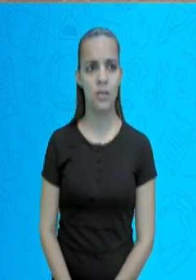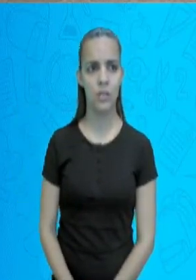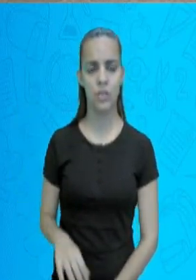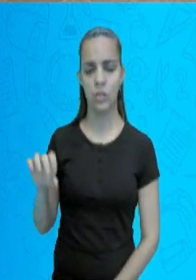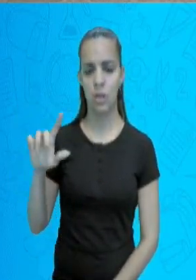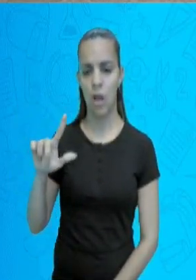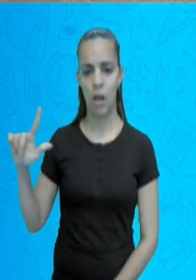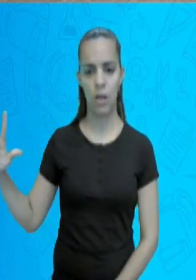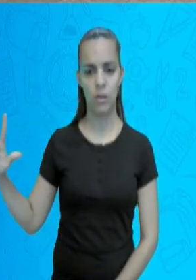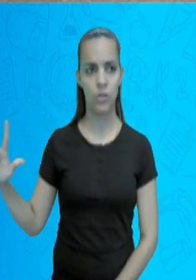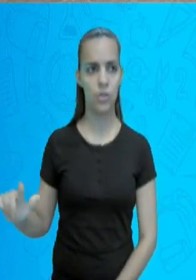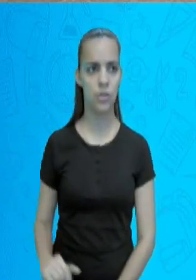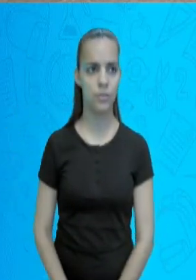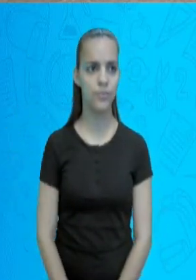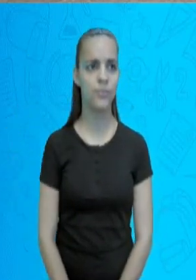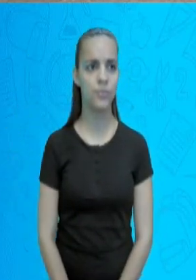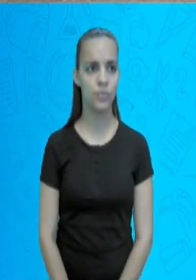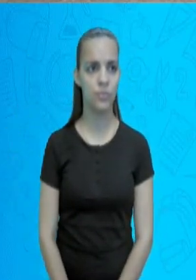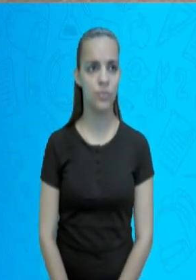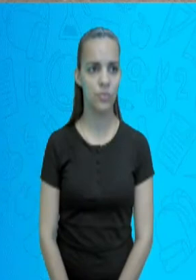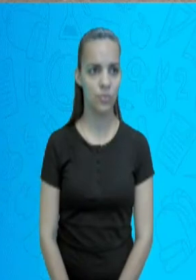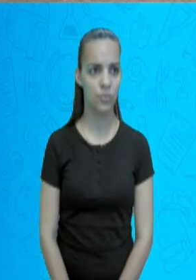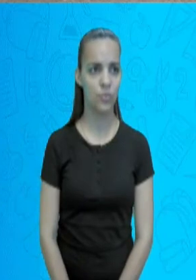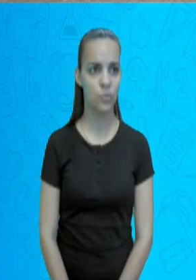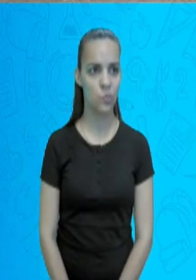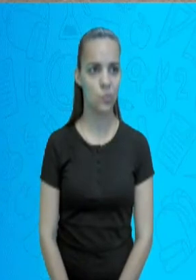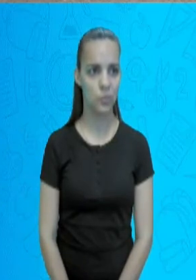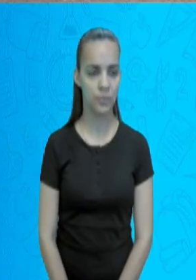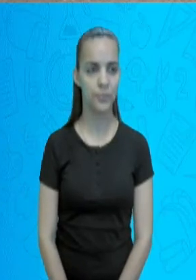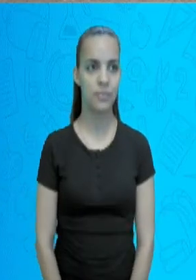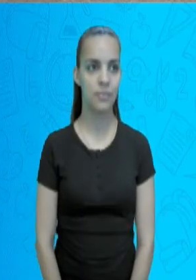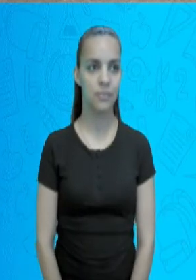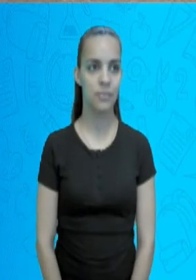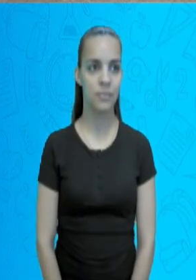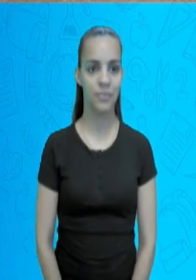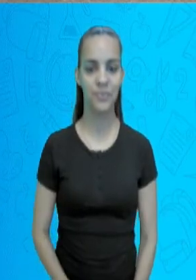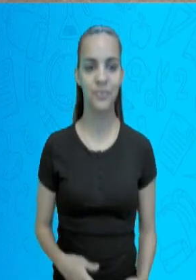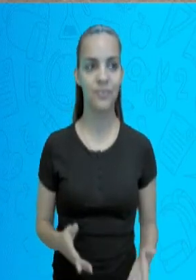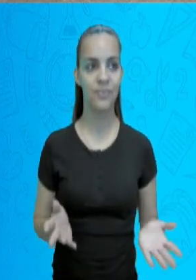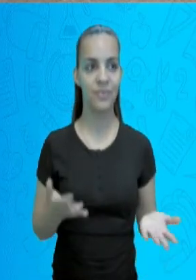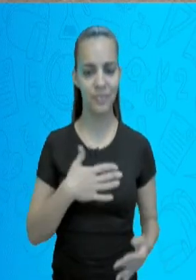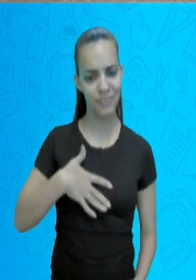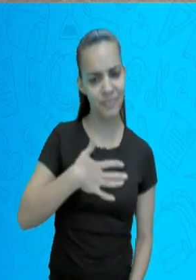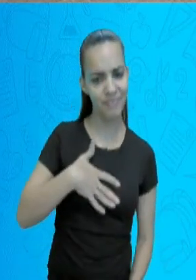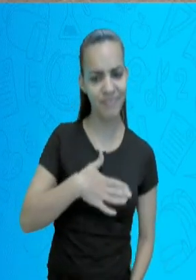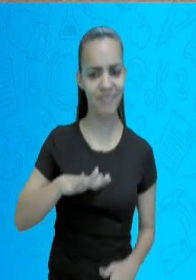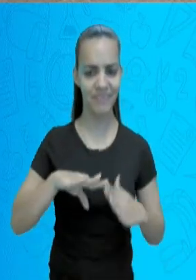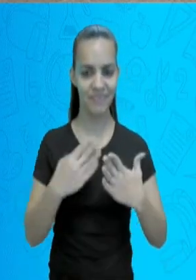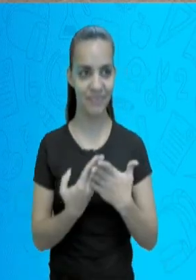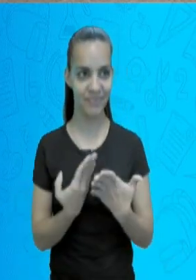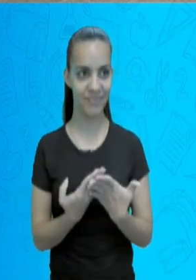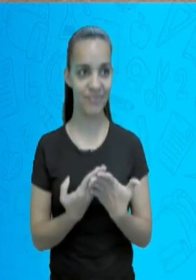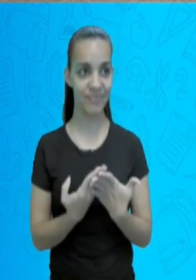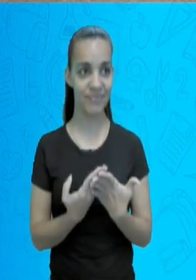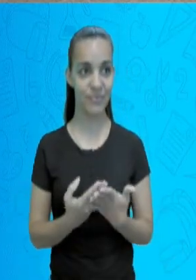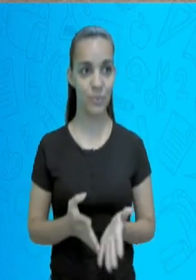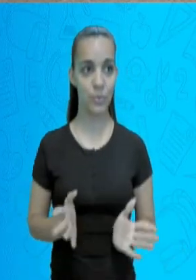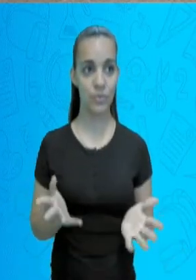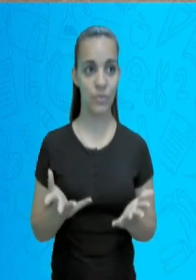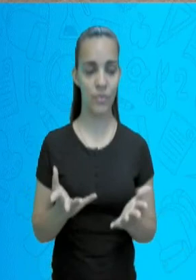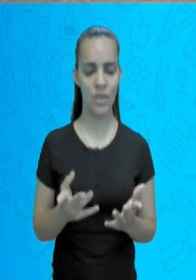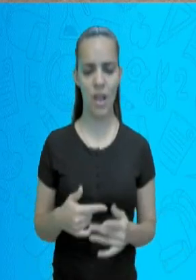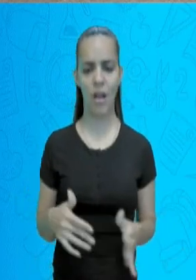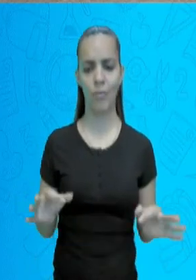a leste temos essa divisão territorial. E aí, gostaram da aula? Nós vamos ficando